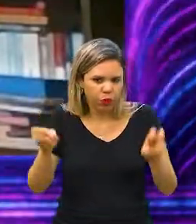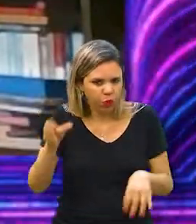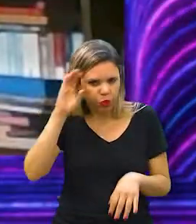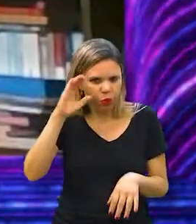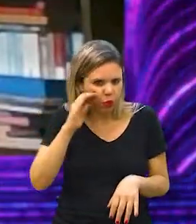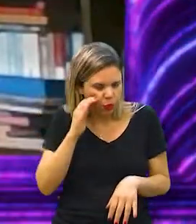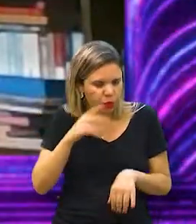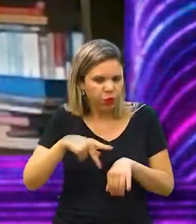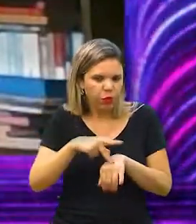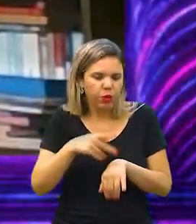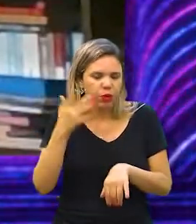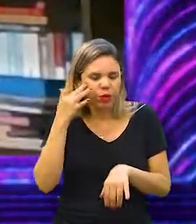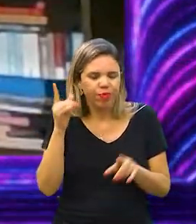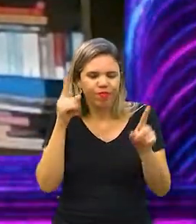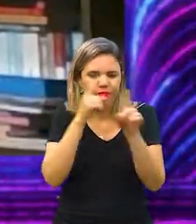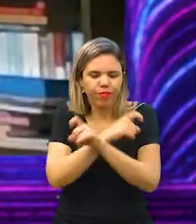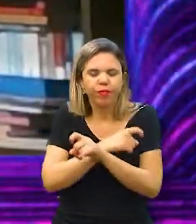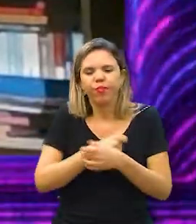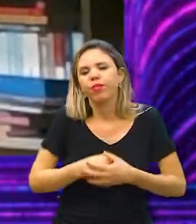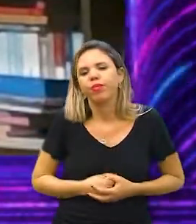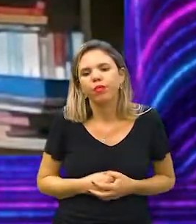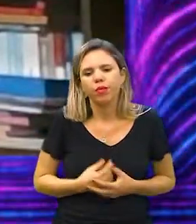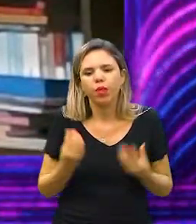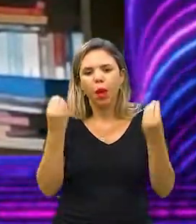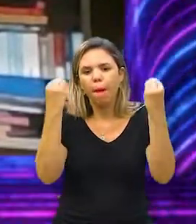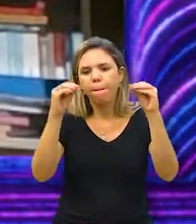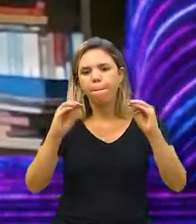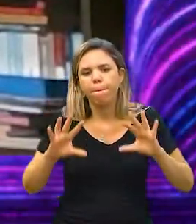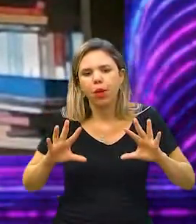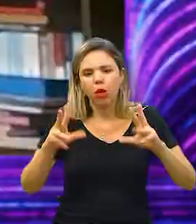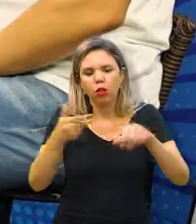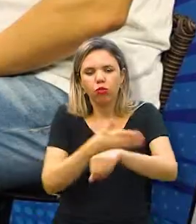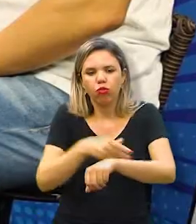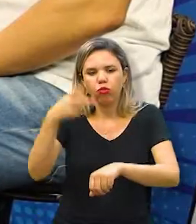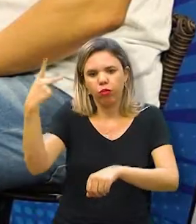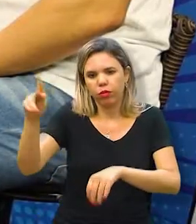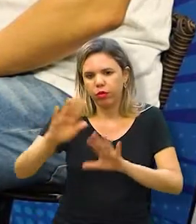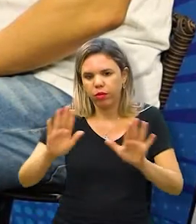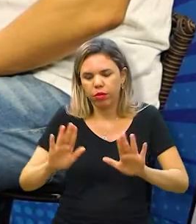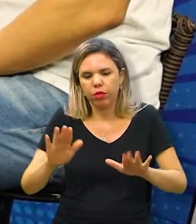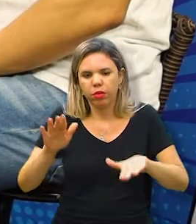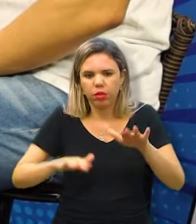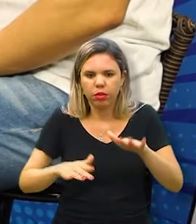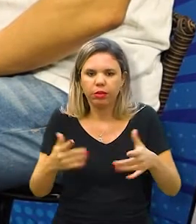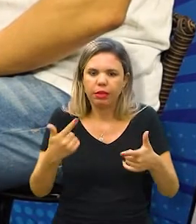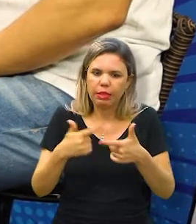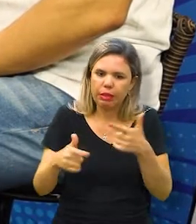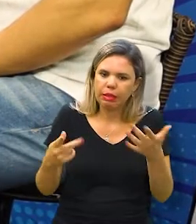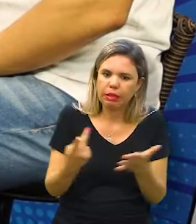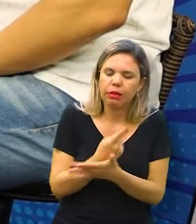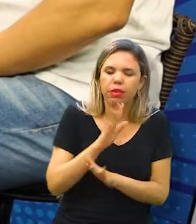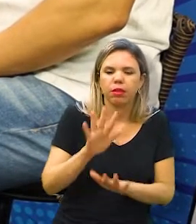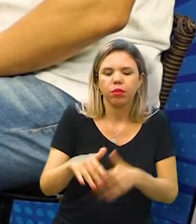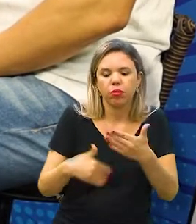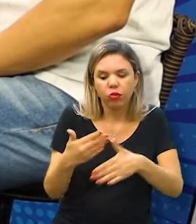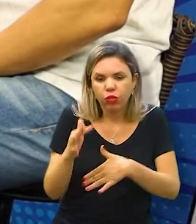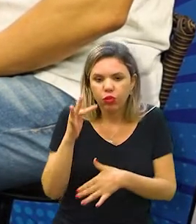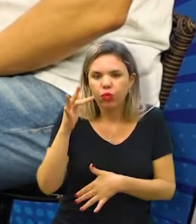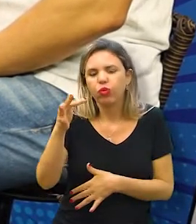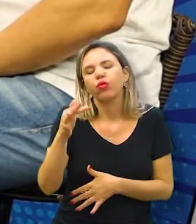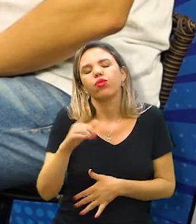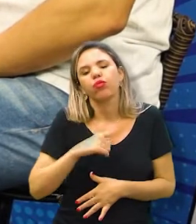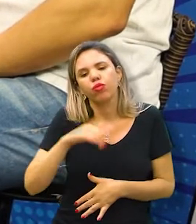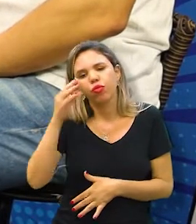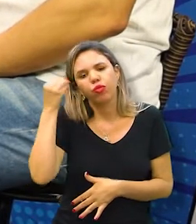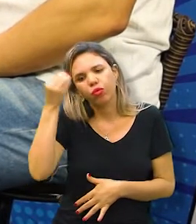sobre a Coreia, eu acho complicado colocar todos os costumes de lá. Talvez eu possa cometer algum erro. Mais para frente, quando